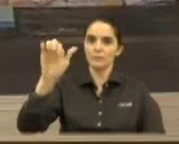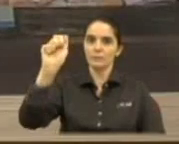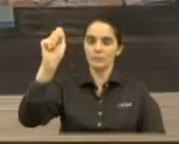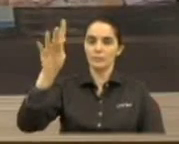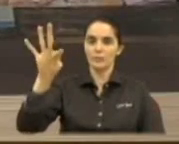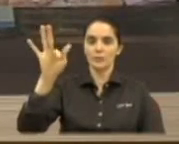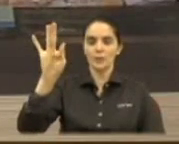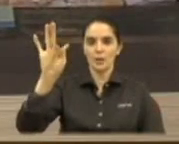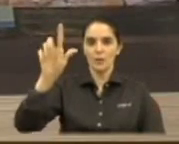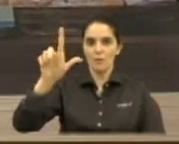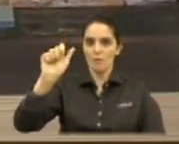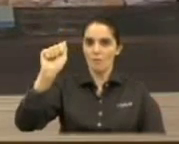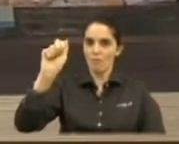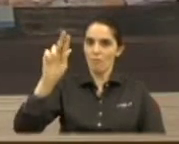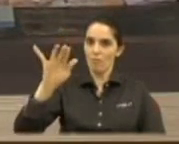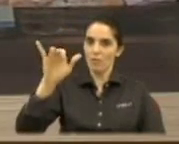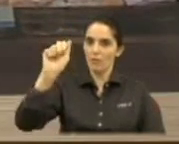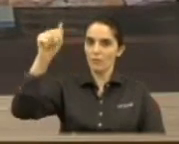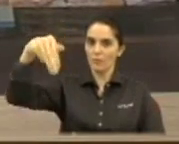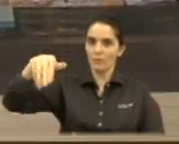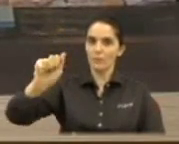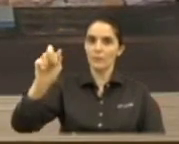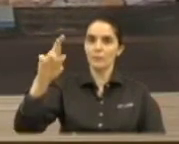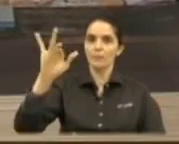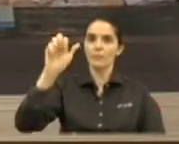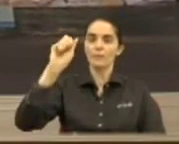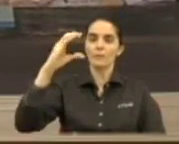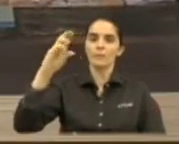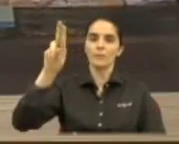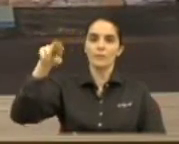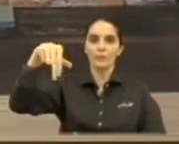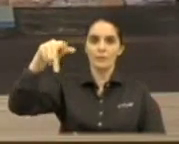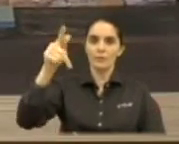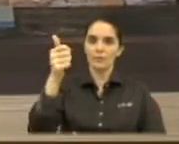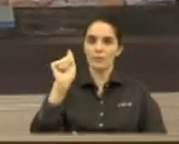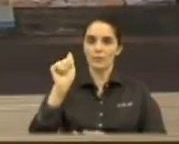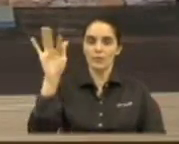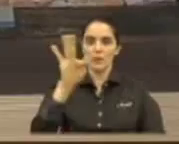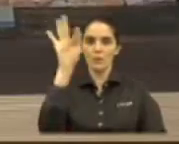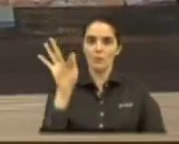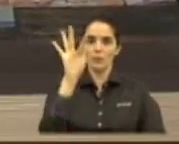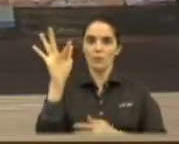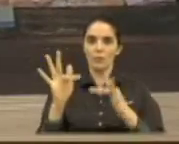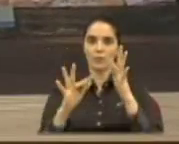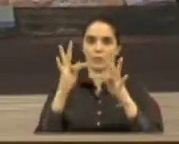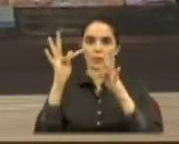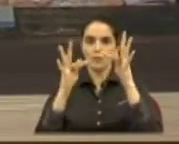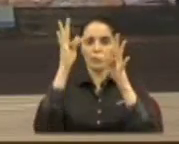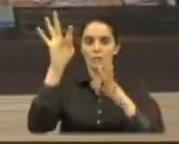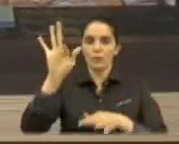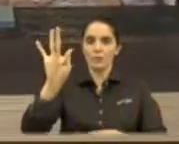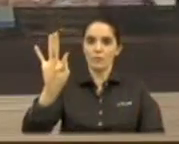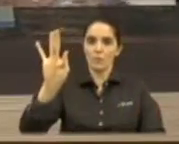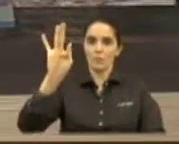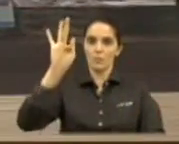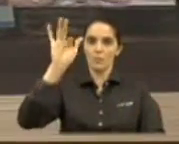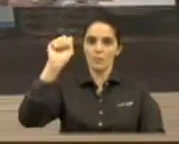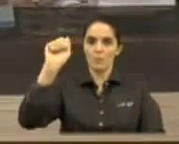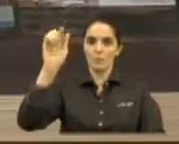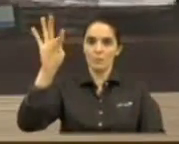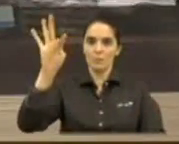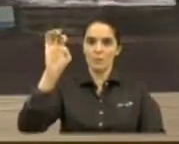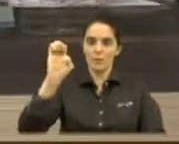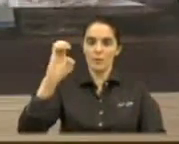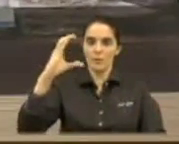da Cunha, a Faculdade de Tecnologia do Estado de São Paulo, a FATEC, no município